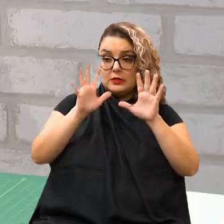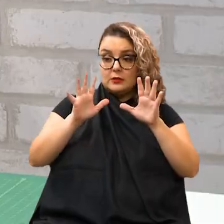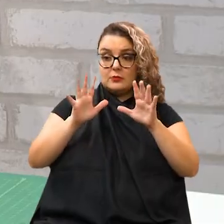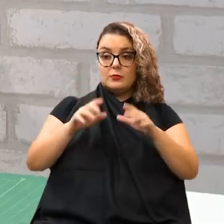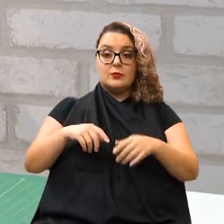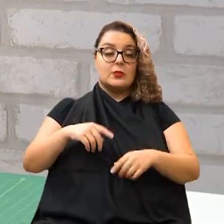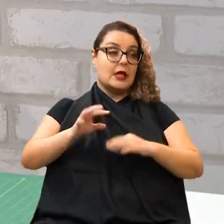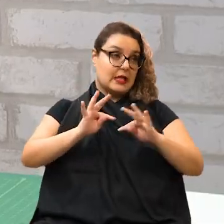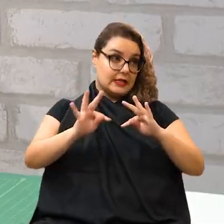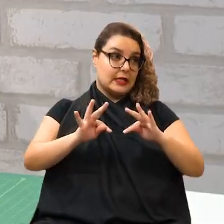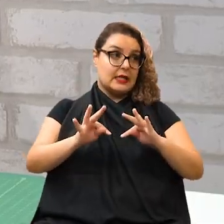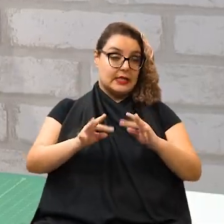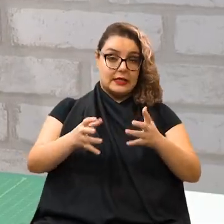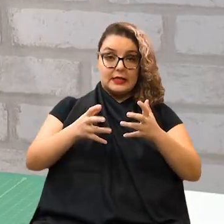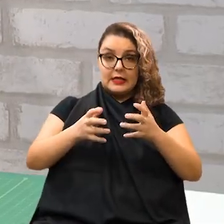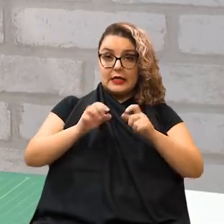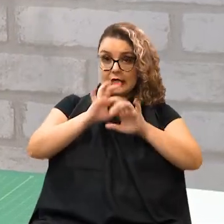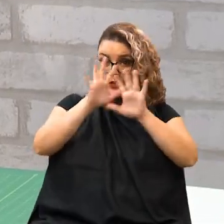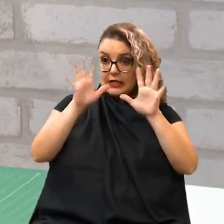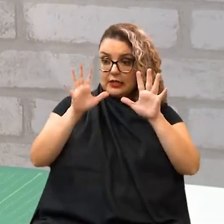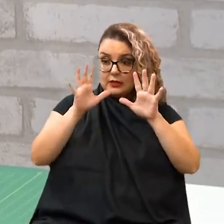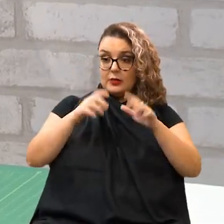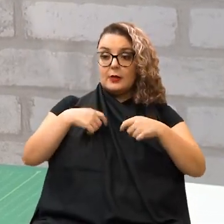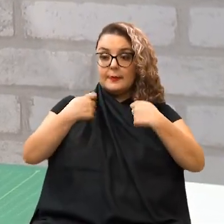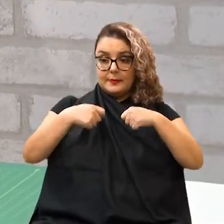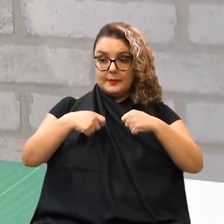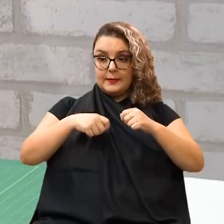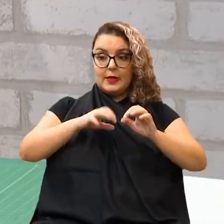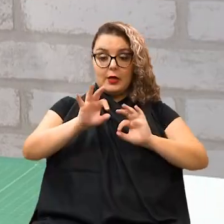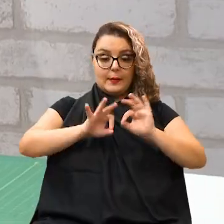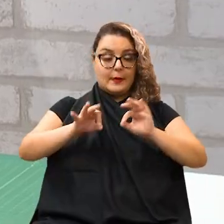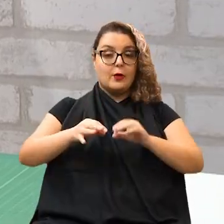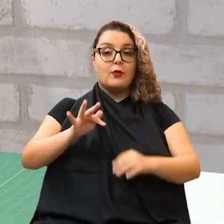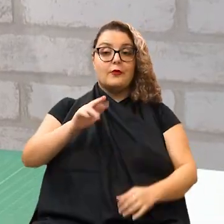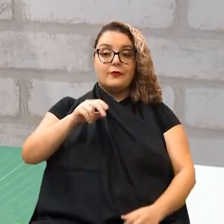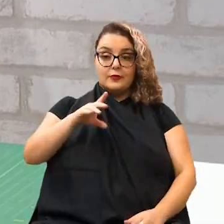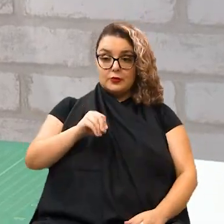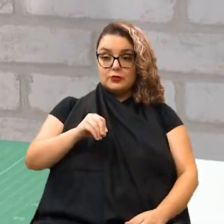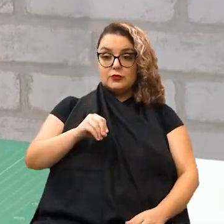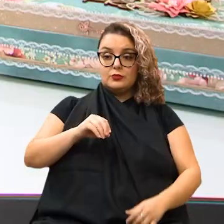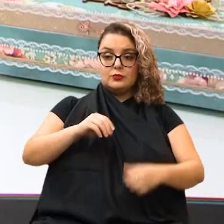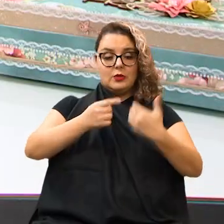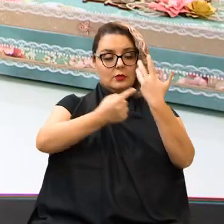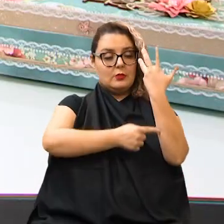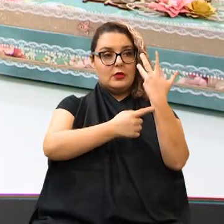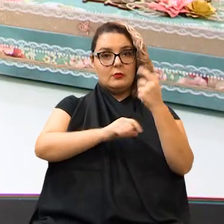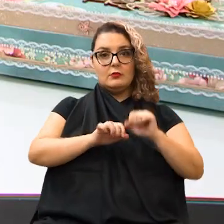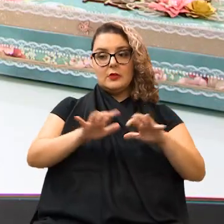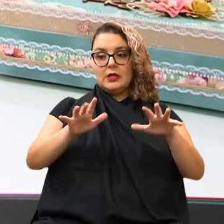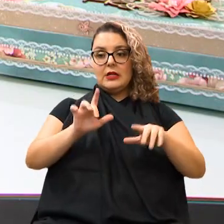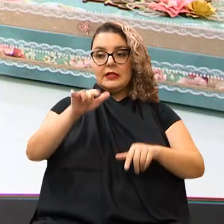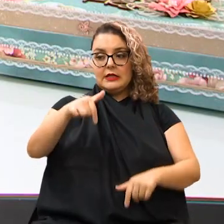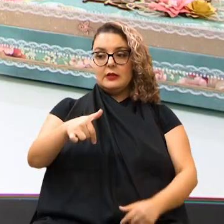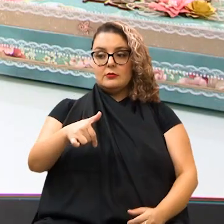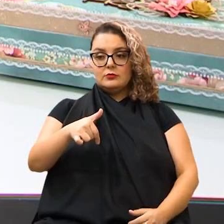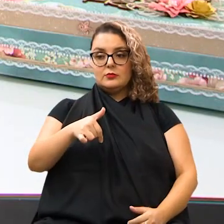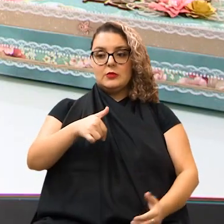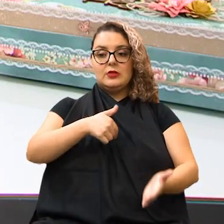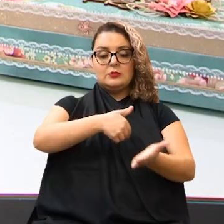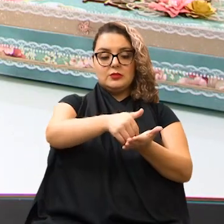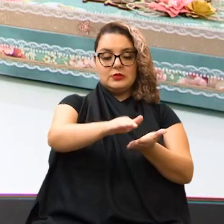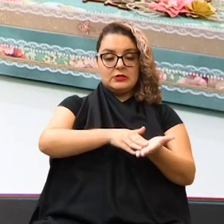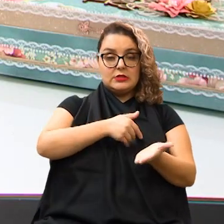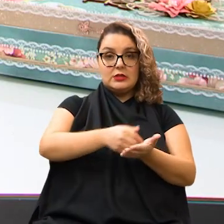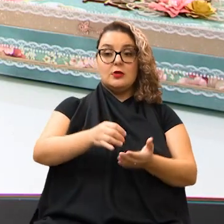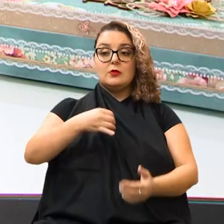fundo claro porque a técnica exige um fundo claro. Sempre é preciso preparar a caixa com um fundo, porque a madeira geralmente arrepia depois que a gente passa alguma